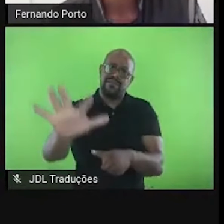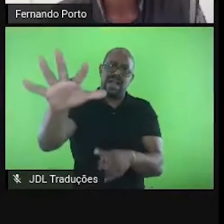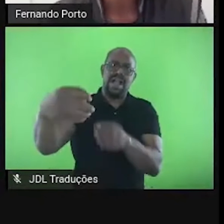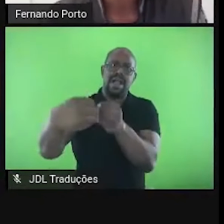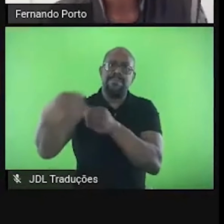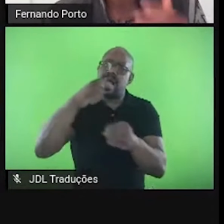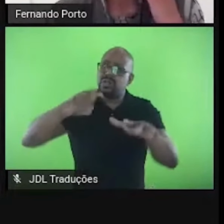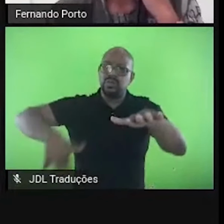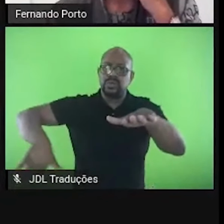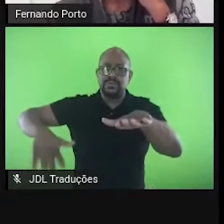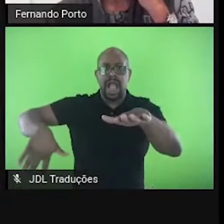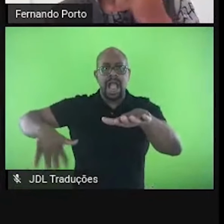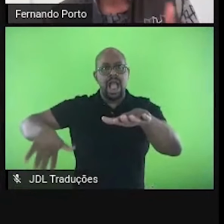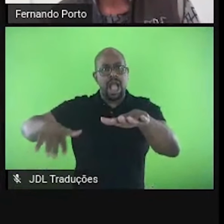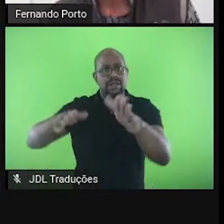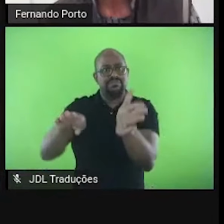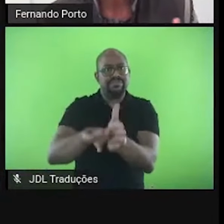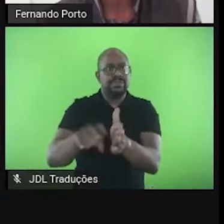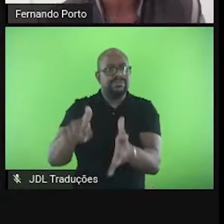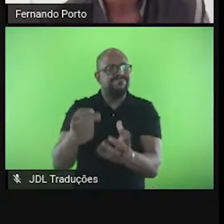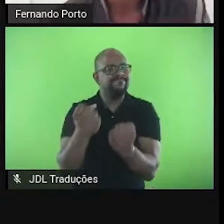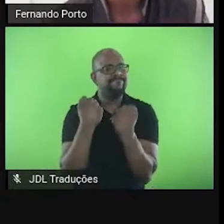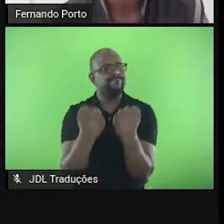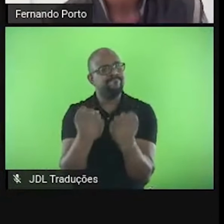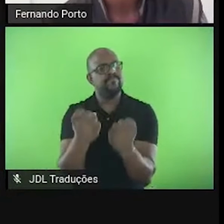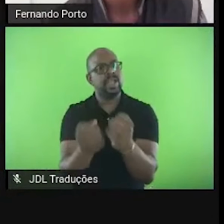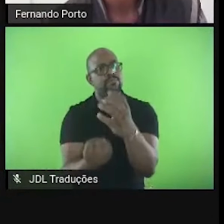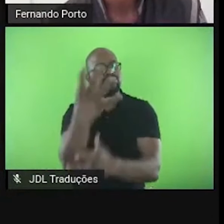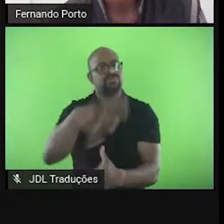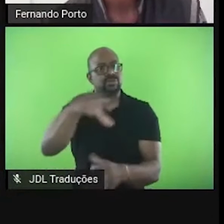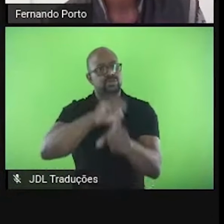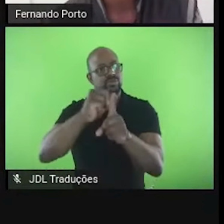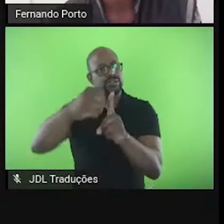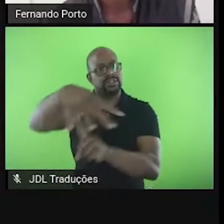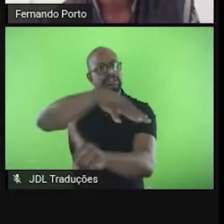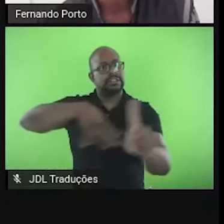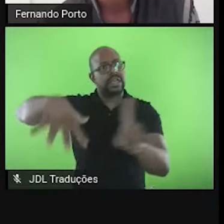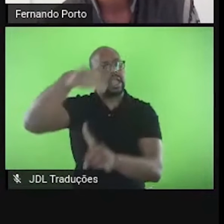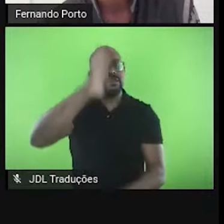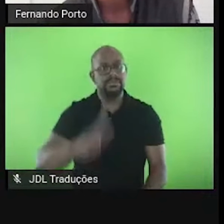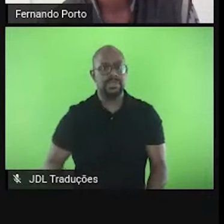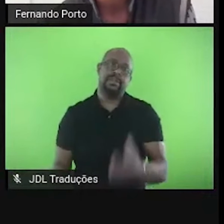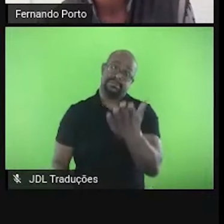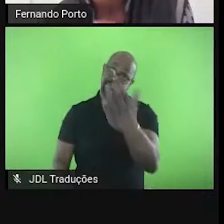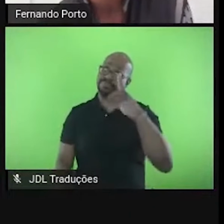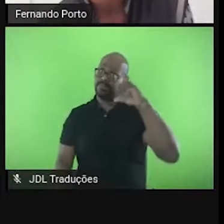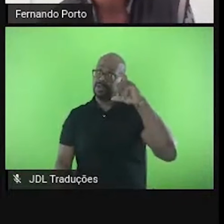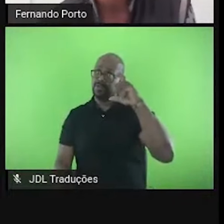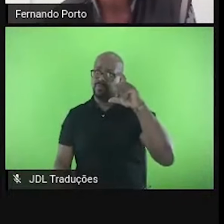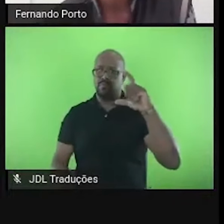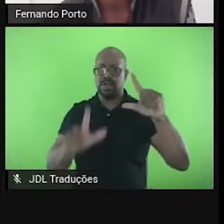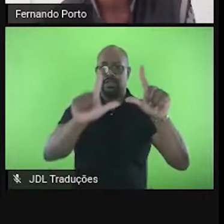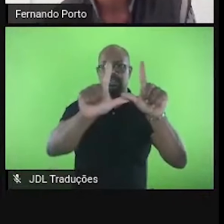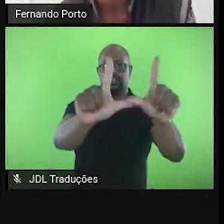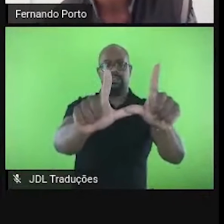uma região pulsante do nascimento da sociedade brasileira. Nessa fotografia, que reúne